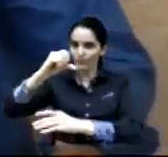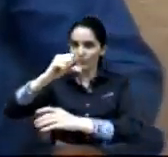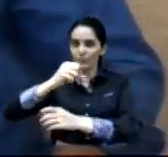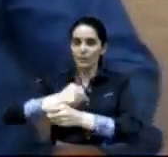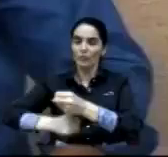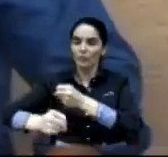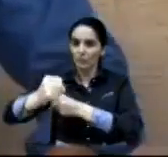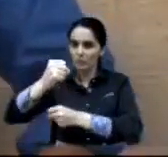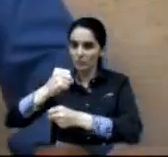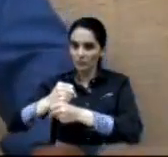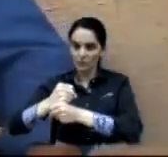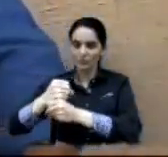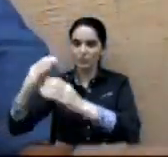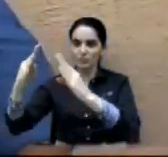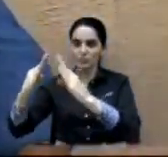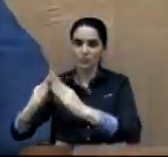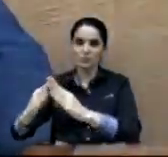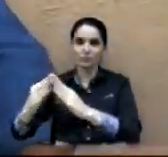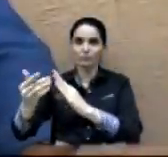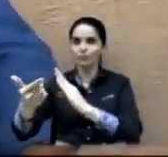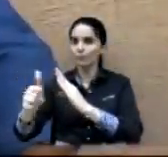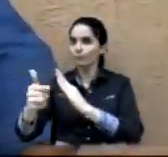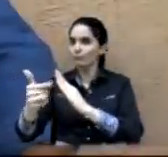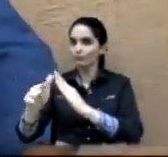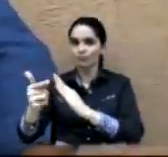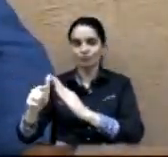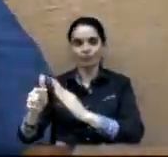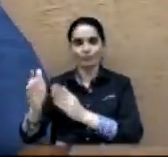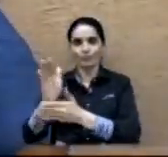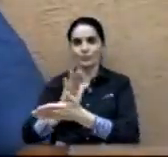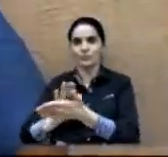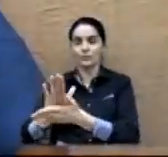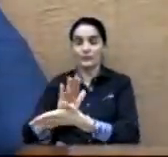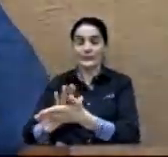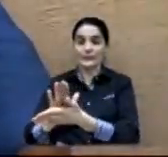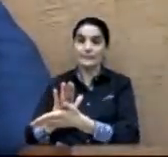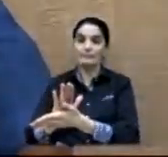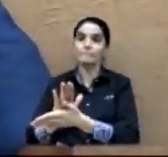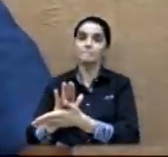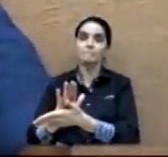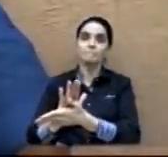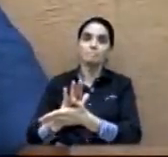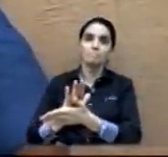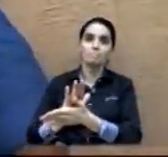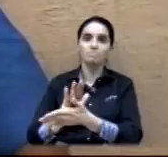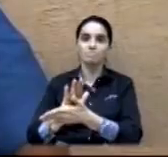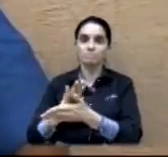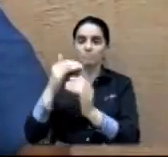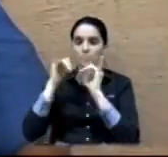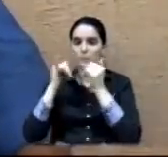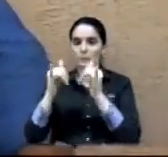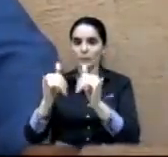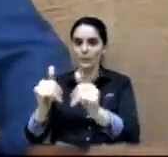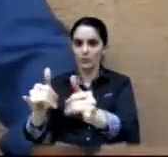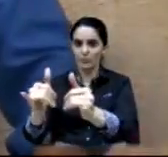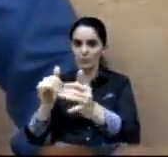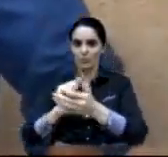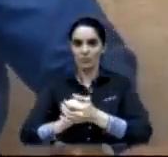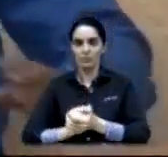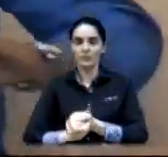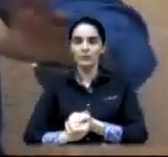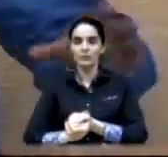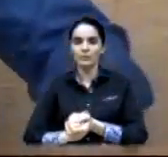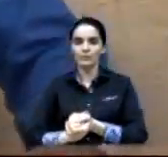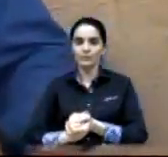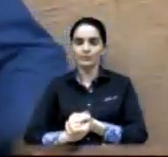Elizabeth Teixeira, não temos o mínimo, o direito de energia, né? É, para vocês